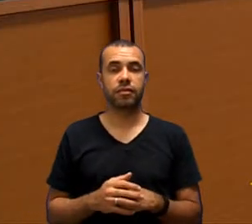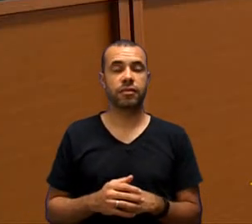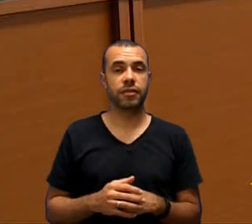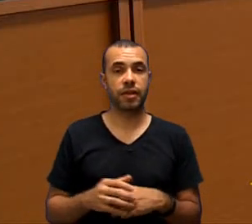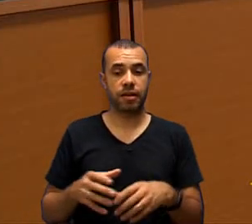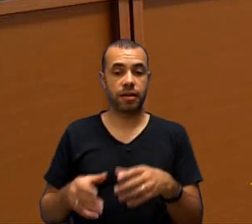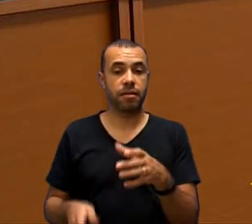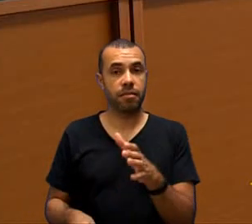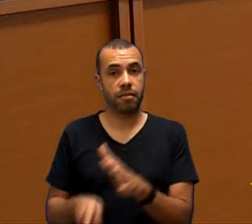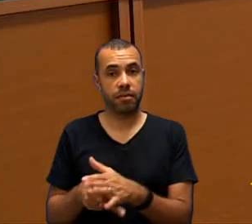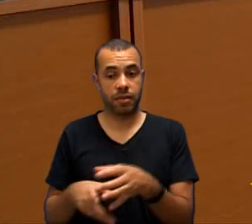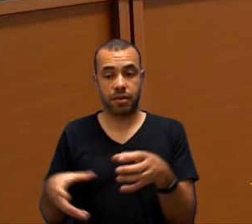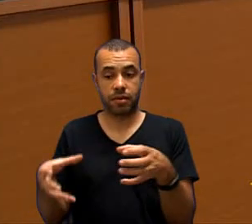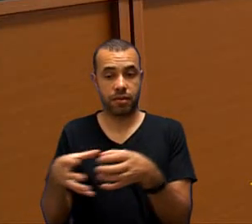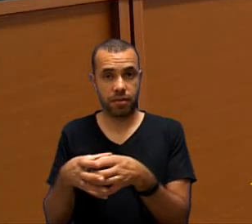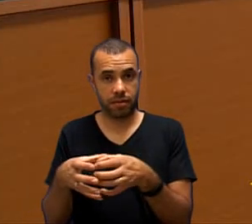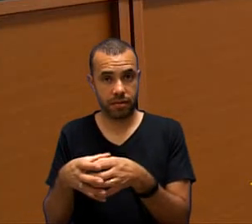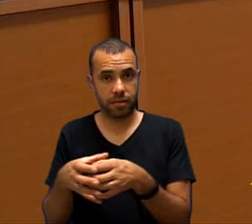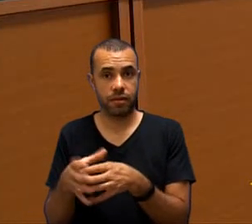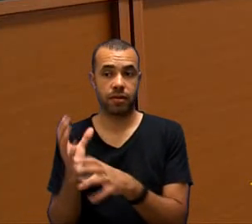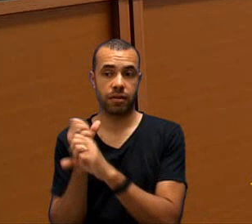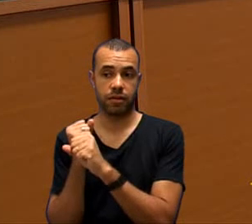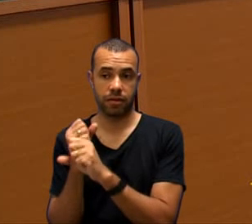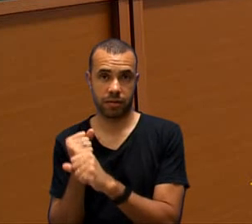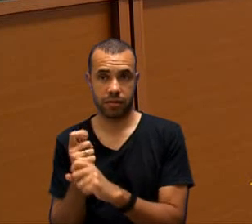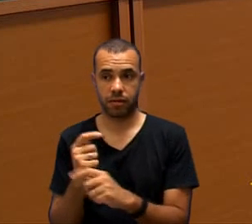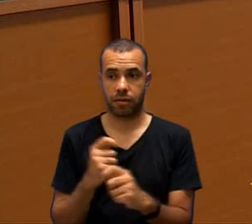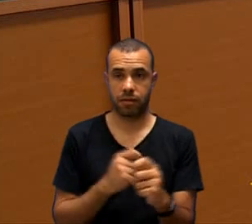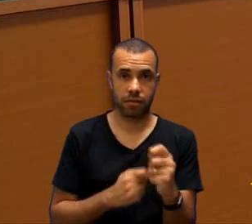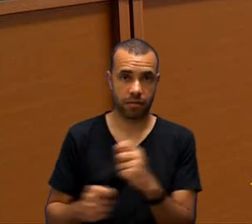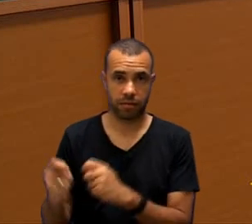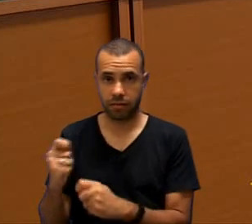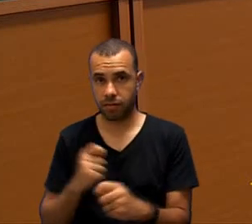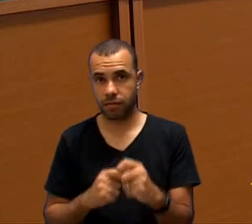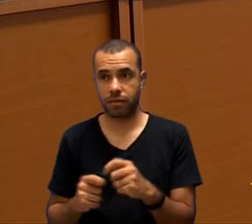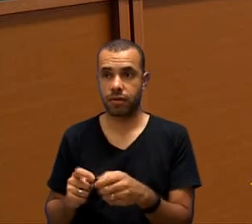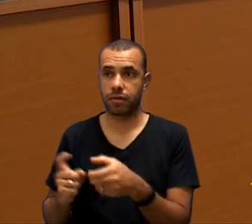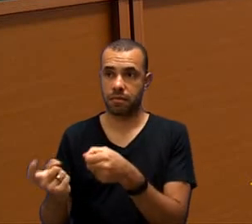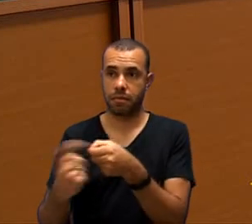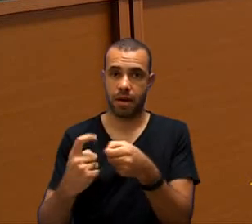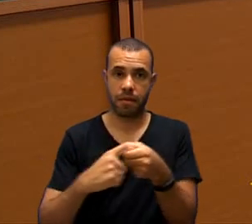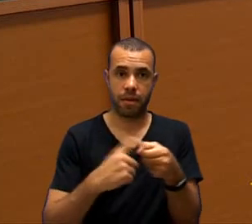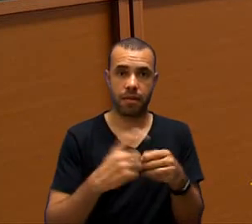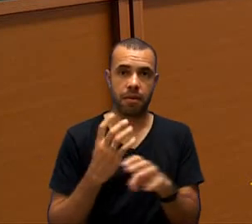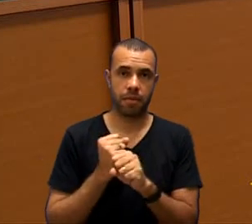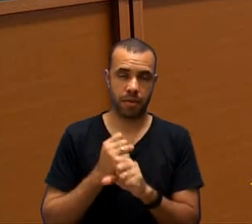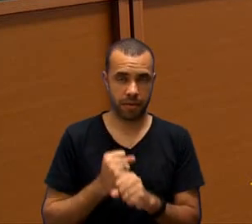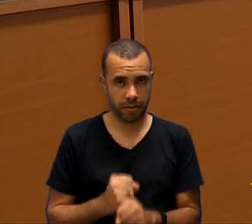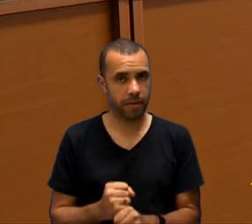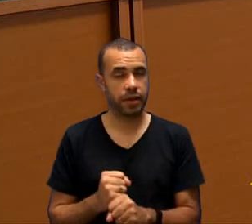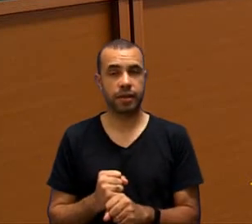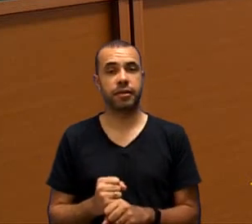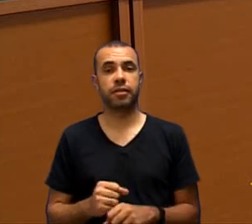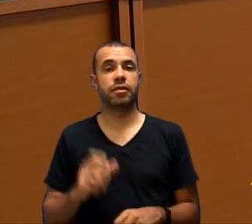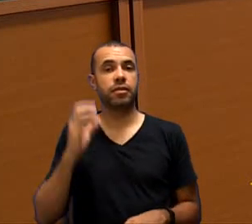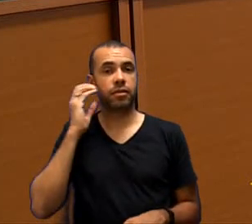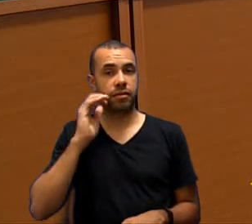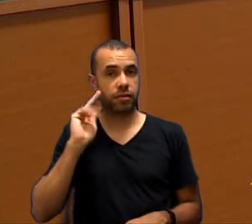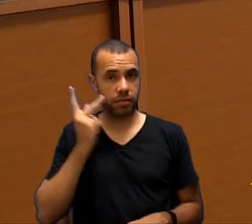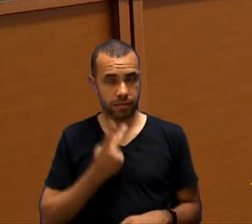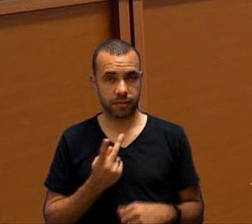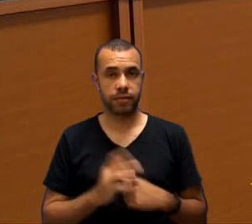Comissão de Economia, Finanças, Parcerias e Orçamento desta Casa, vereador Hudson